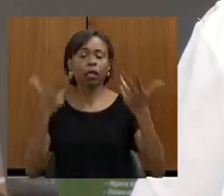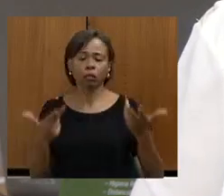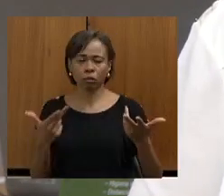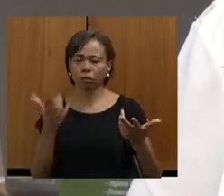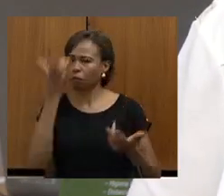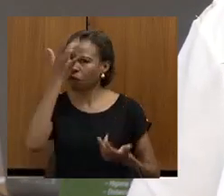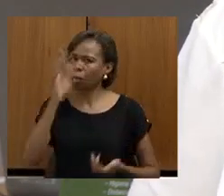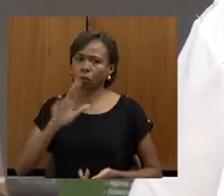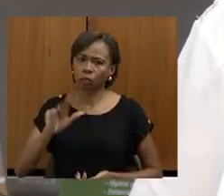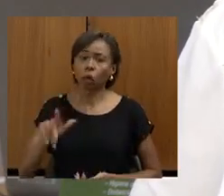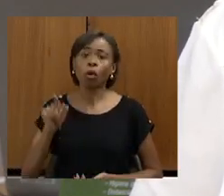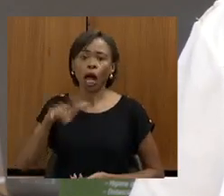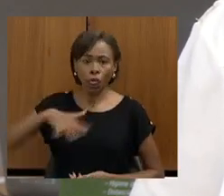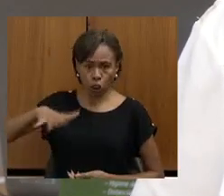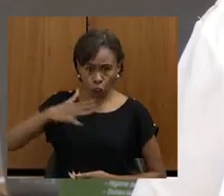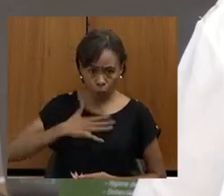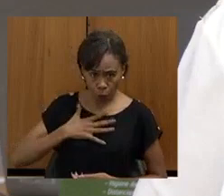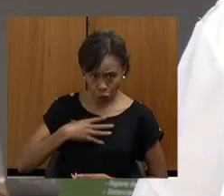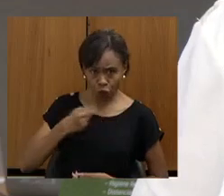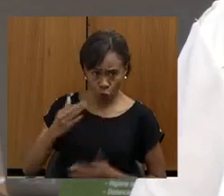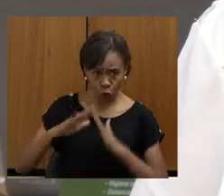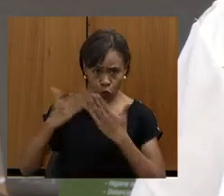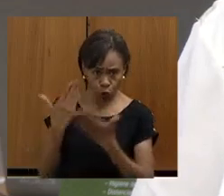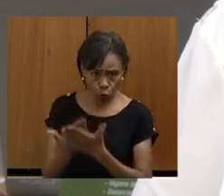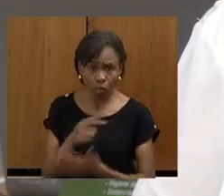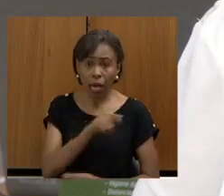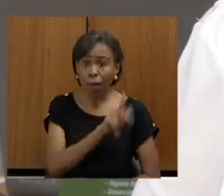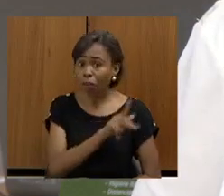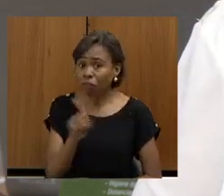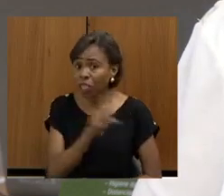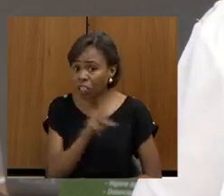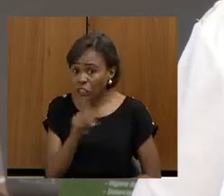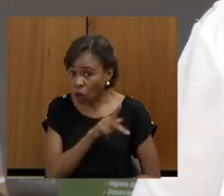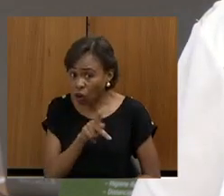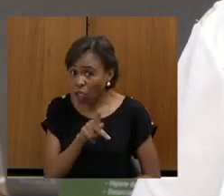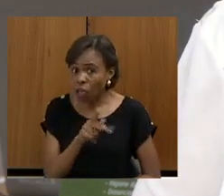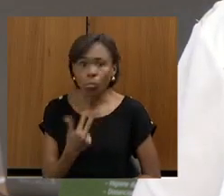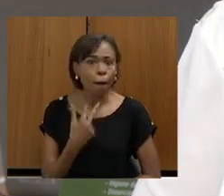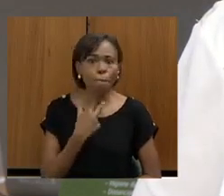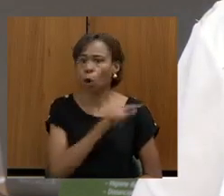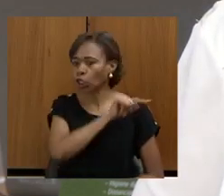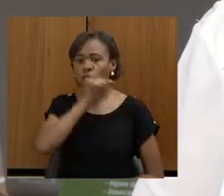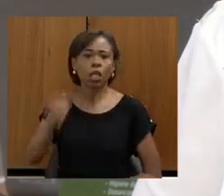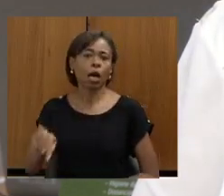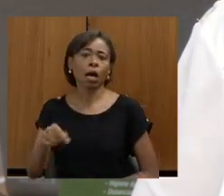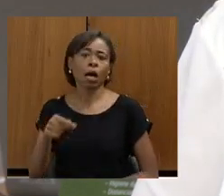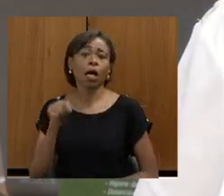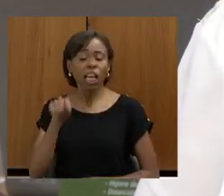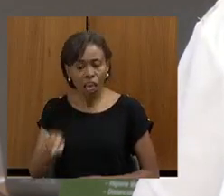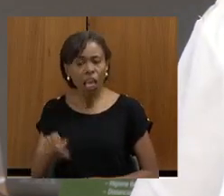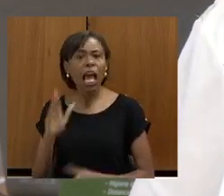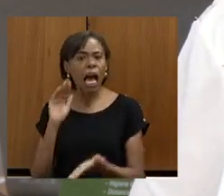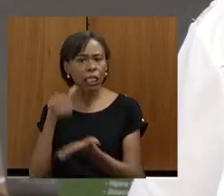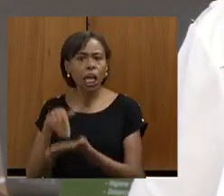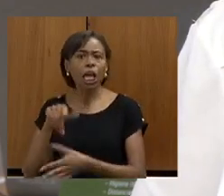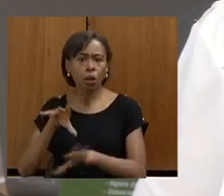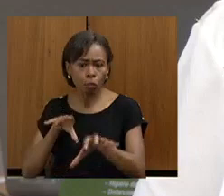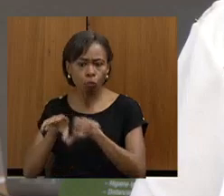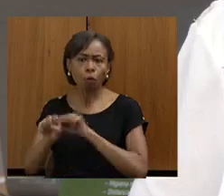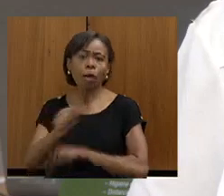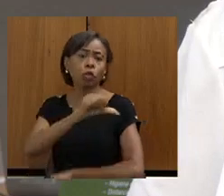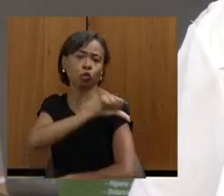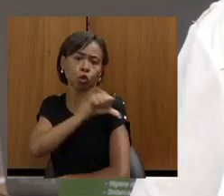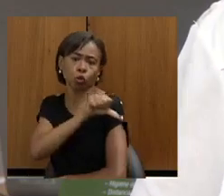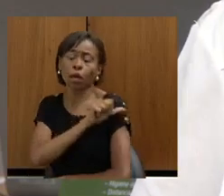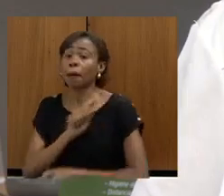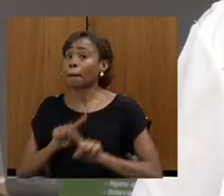onde o meu filho estuda, essa professora que fez o que fez com ele, não pode pisar lá enquanto ele não concluir no ano. Mas